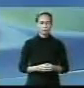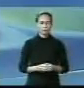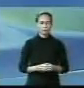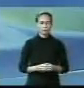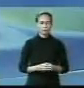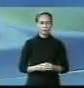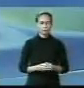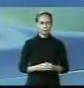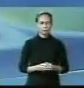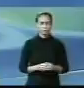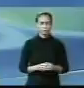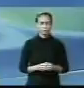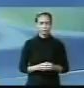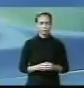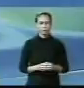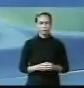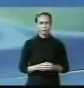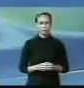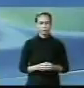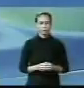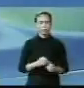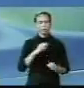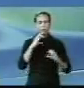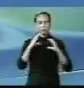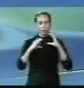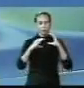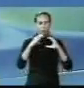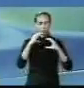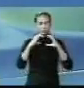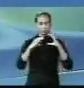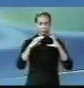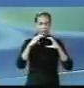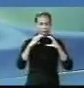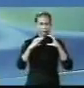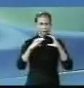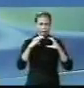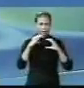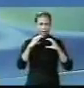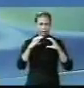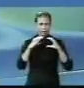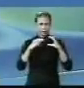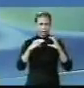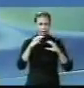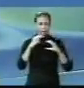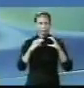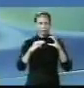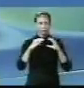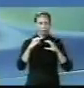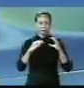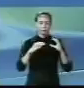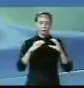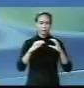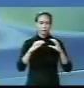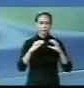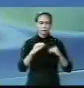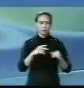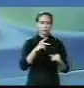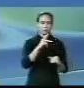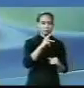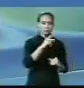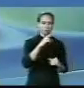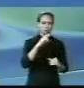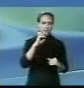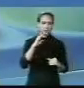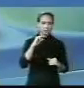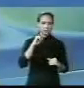empresa, acaba sendo afetado com isso. Então, uma tentativa de resolver esse problema